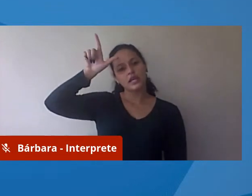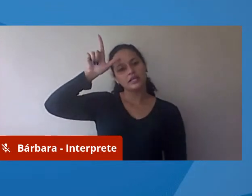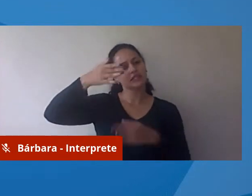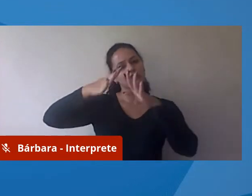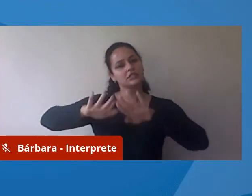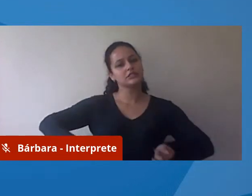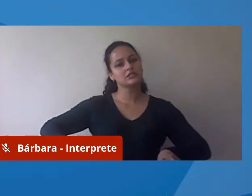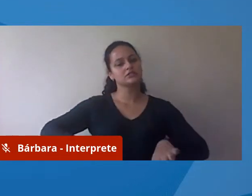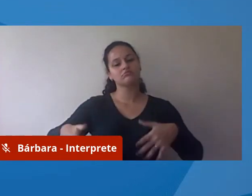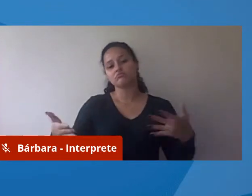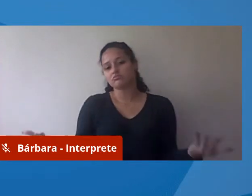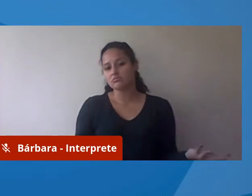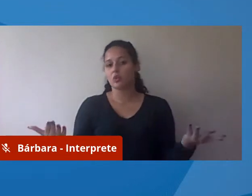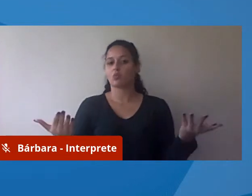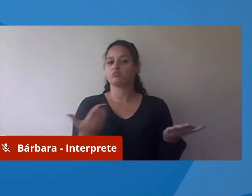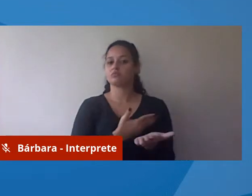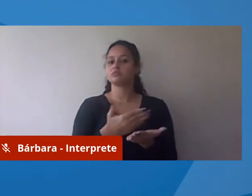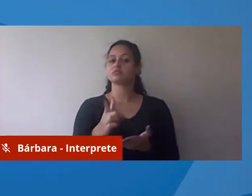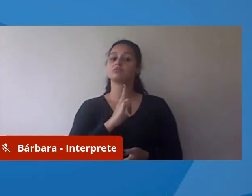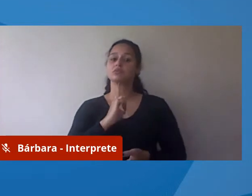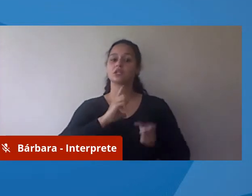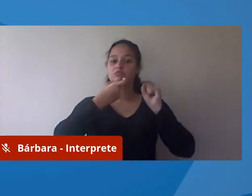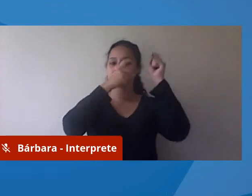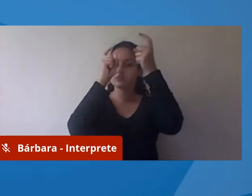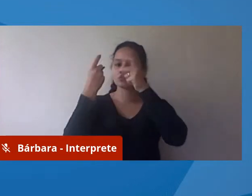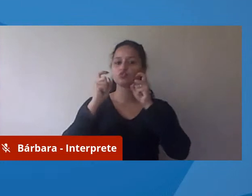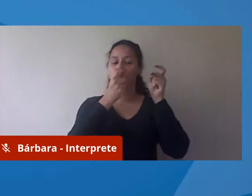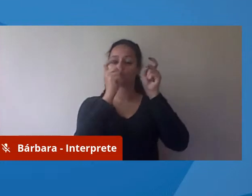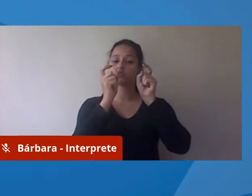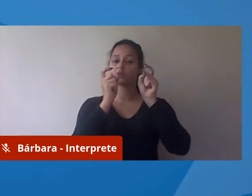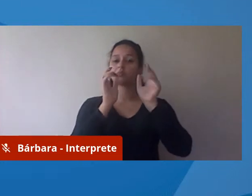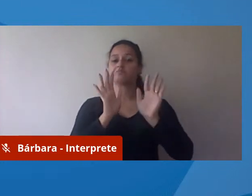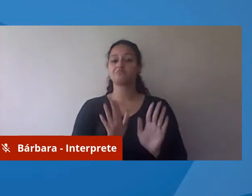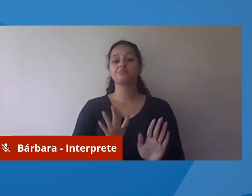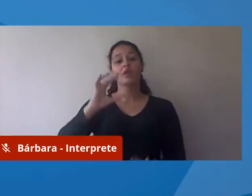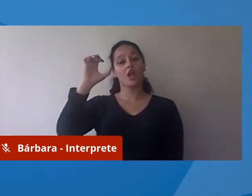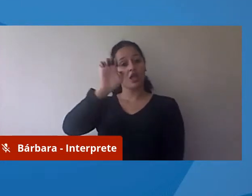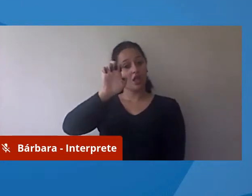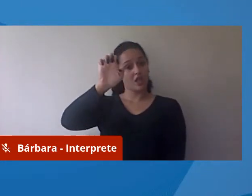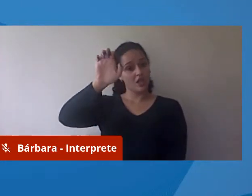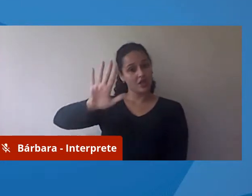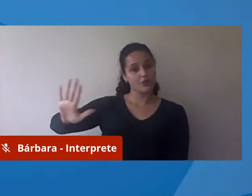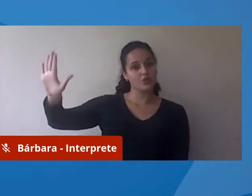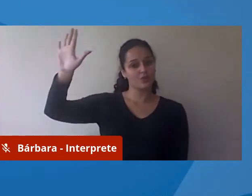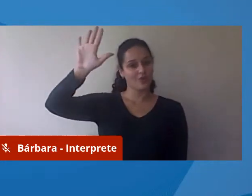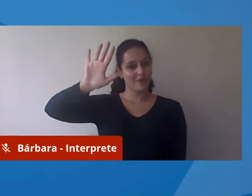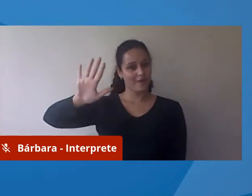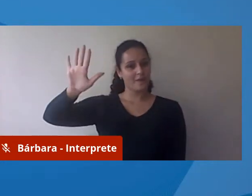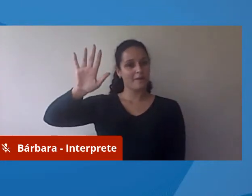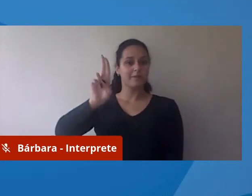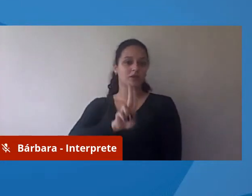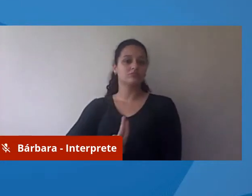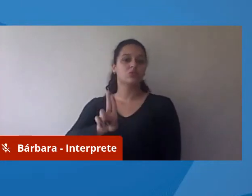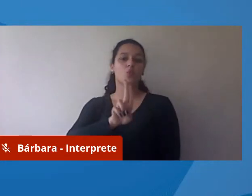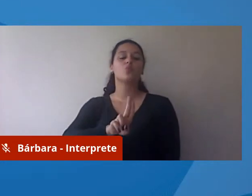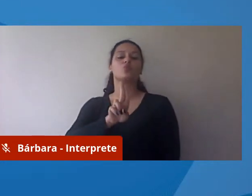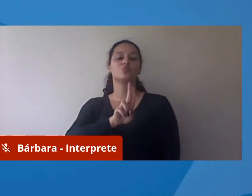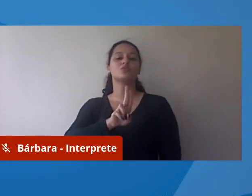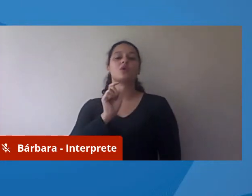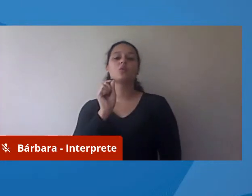Né? Na Europa, se usa muito o conceito de